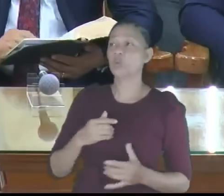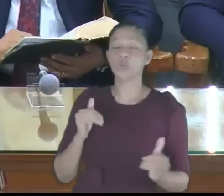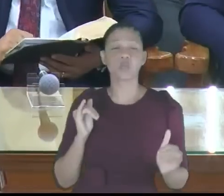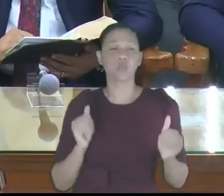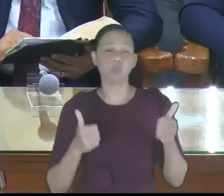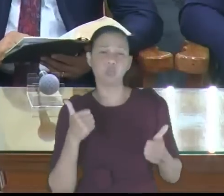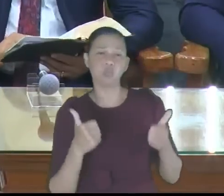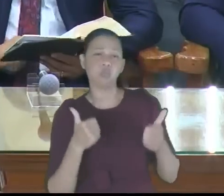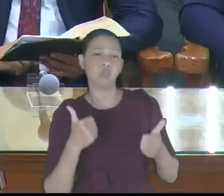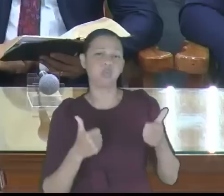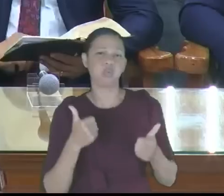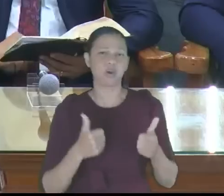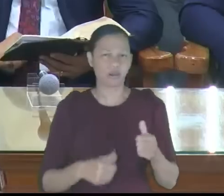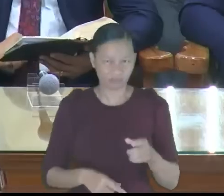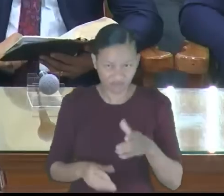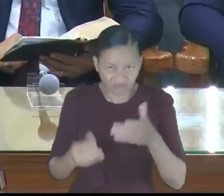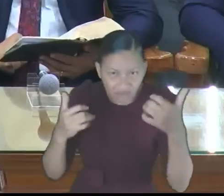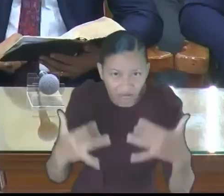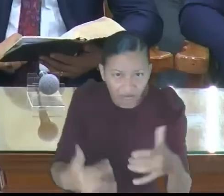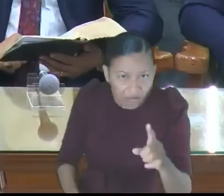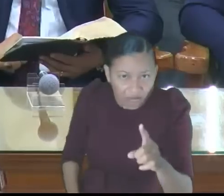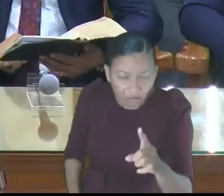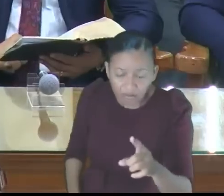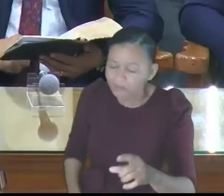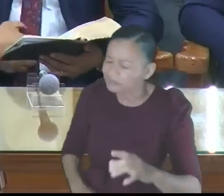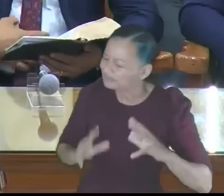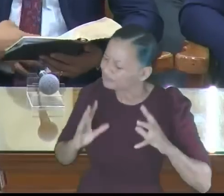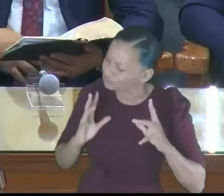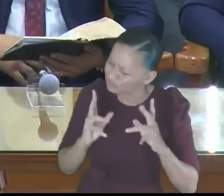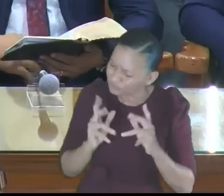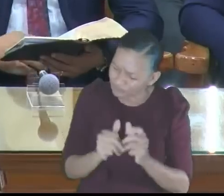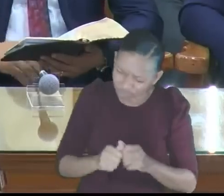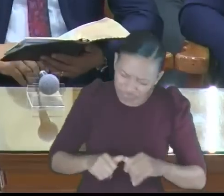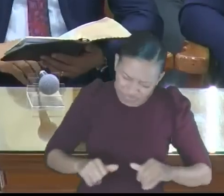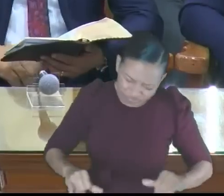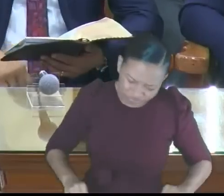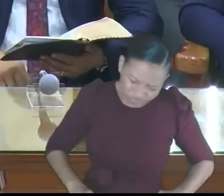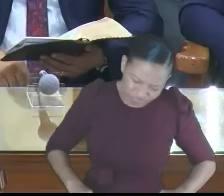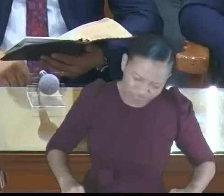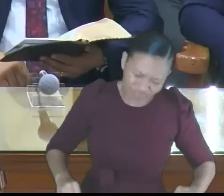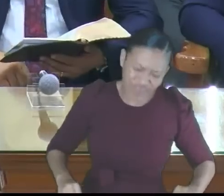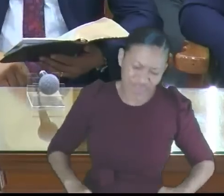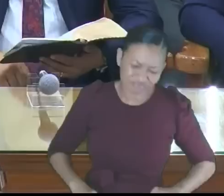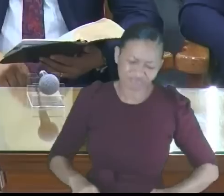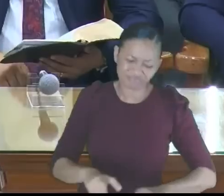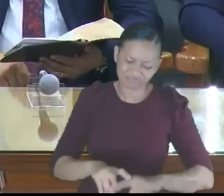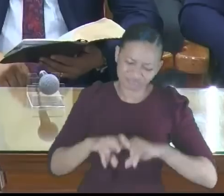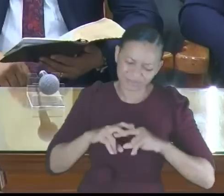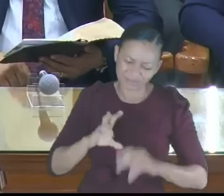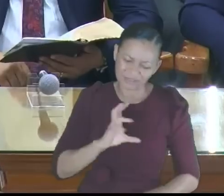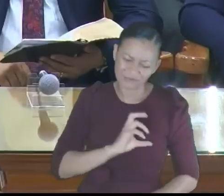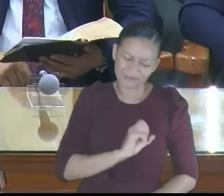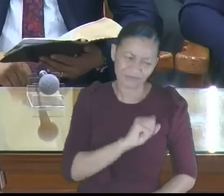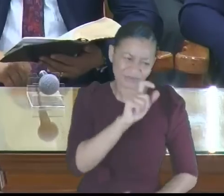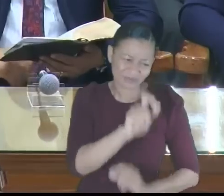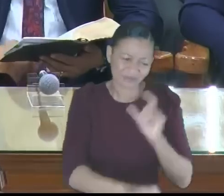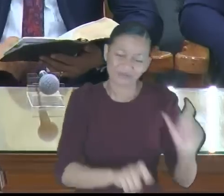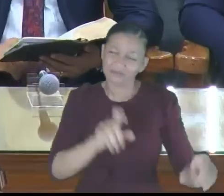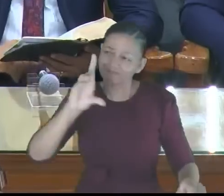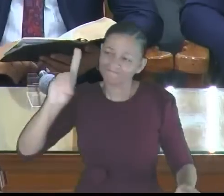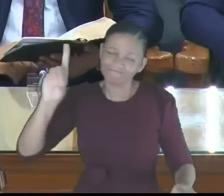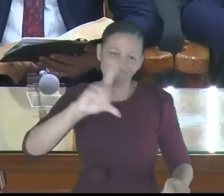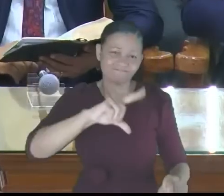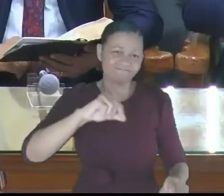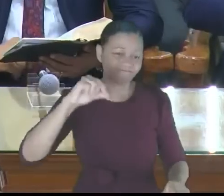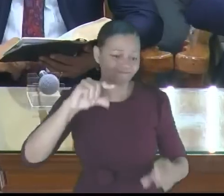Foi assim que ele disse, o apóstolo São Paulo? Ele disse, tudo sofro por amor dos escolhidos. Você